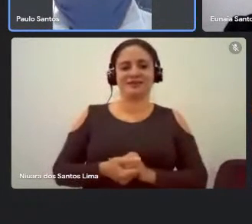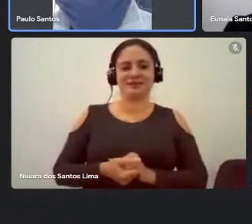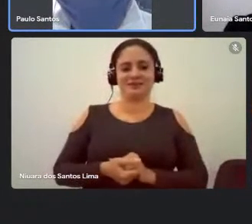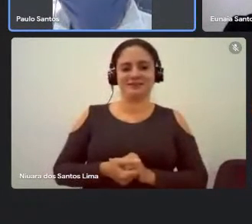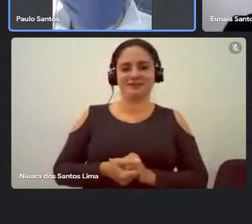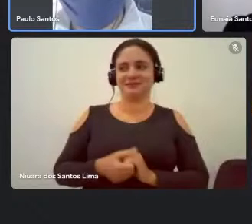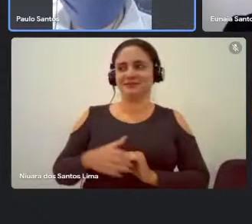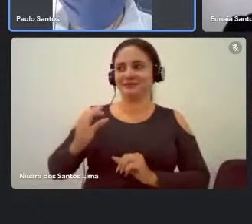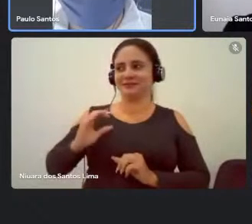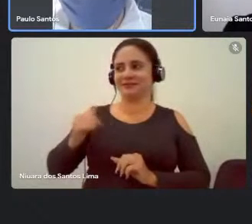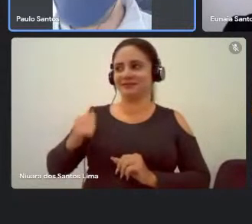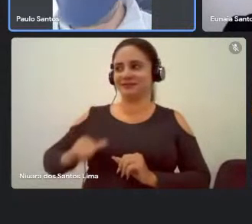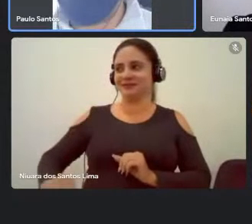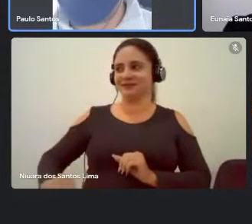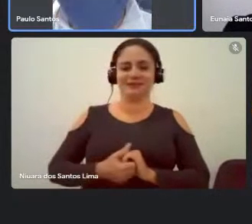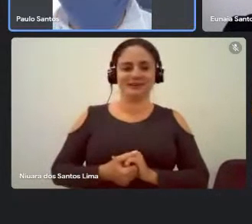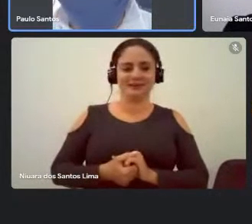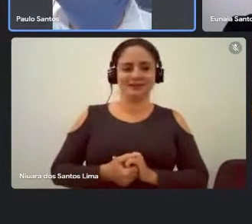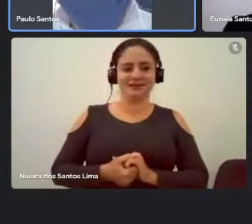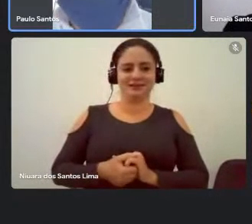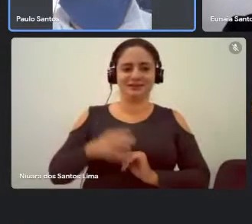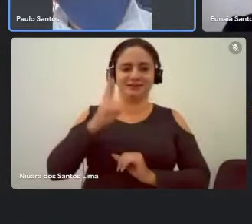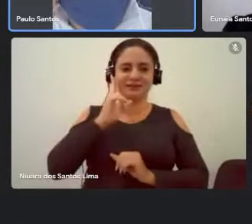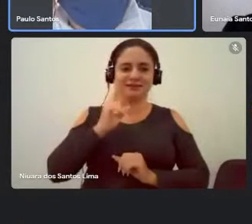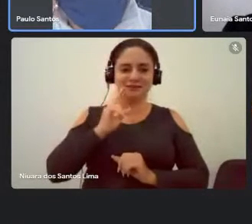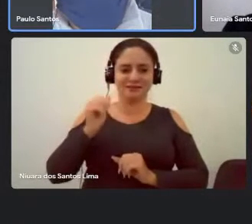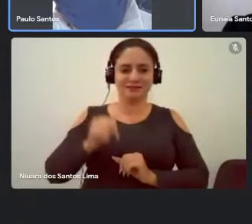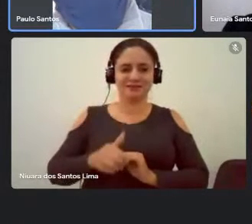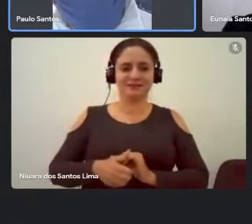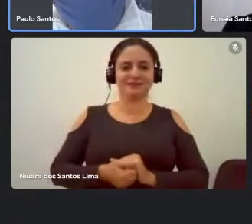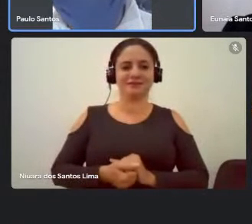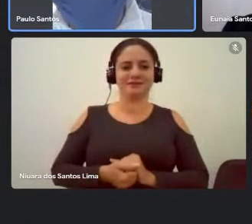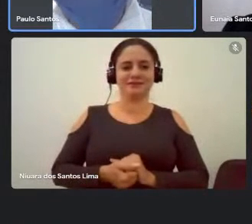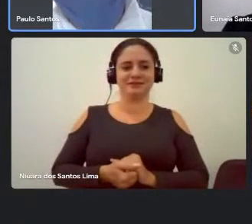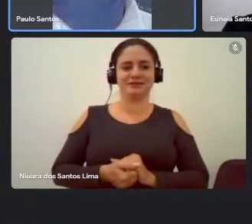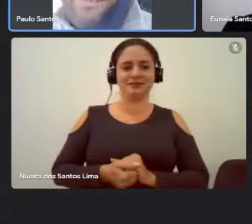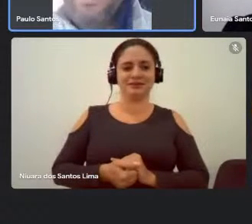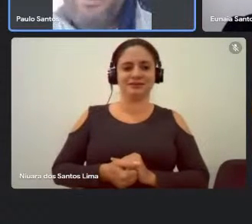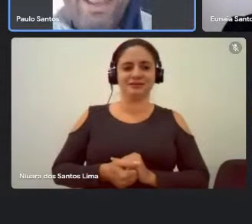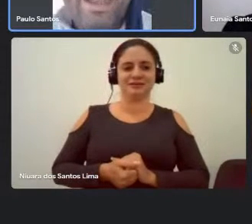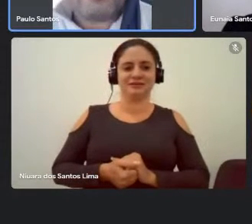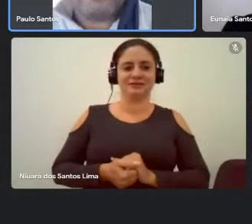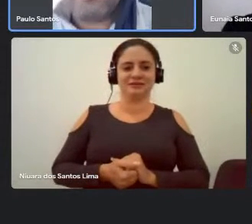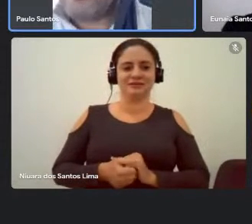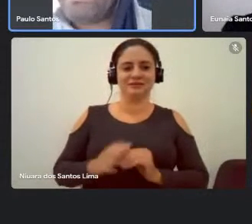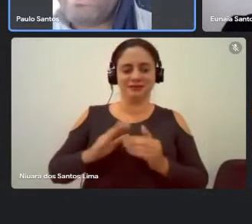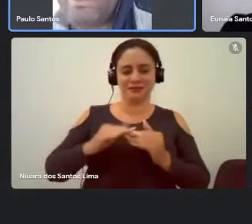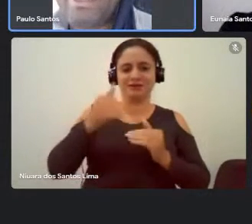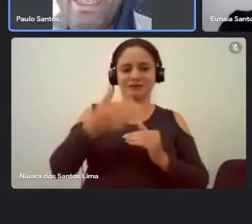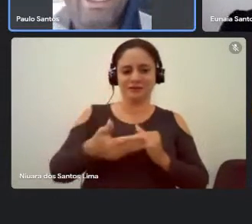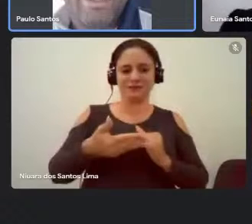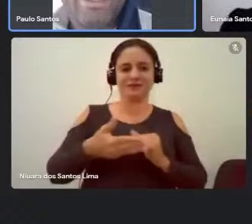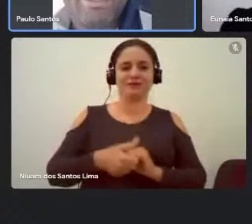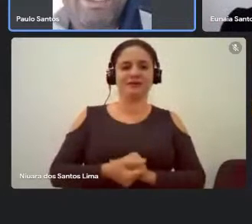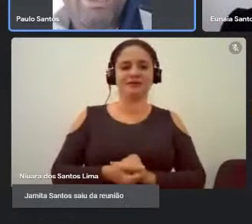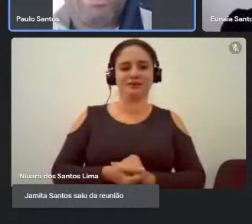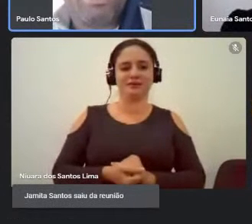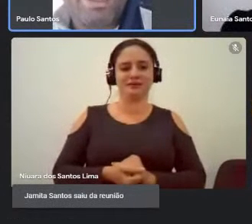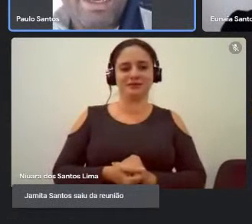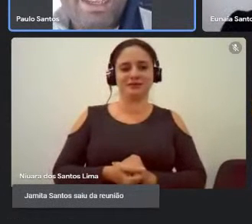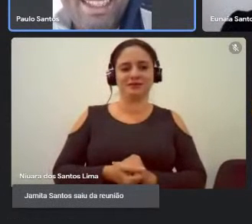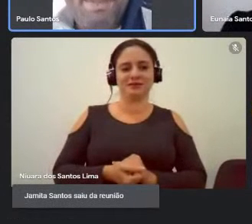Verde, sendo exposto ali na Rondônia, literalmente fora